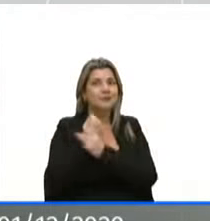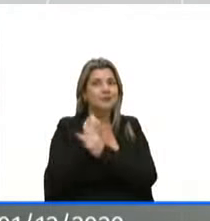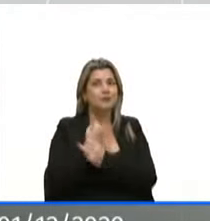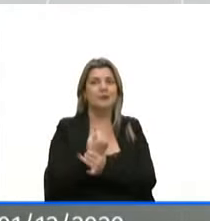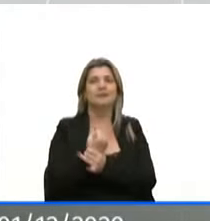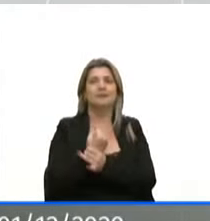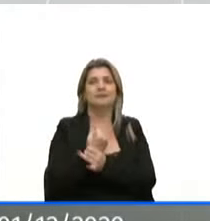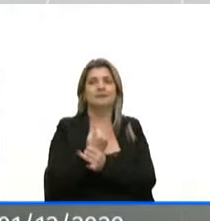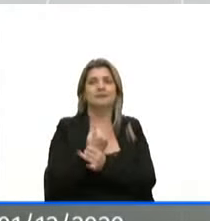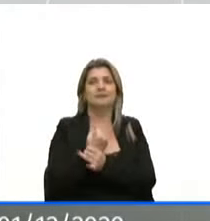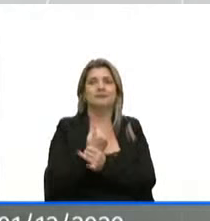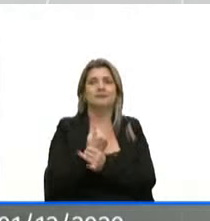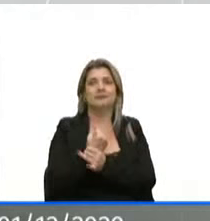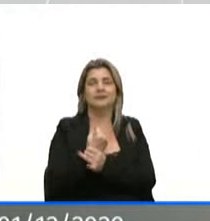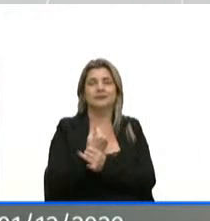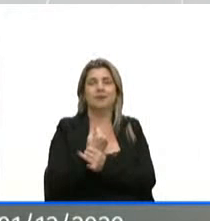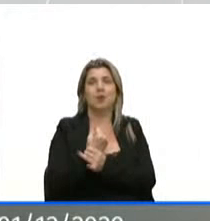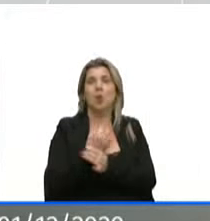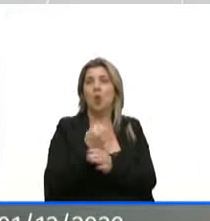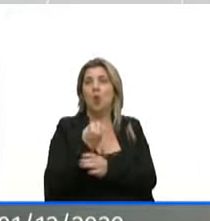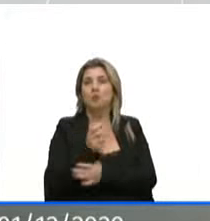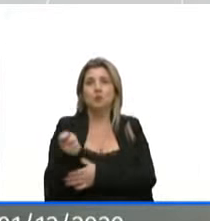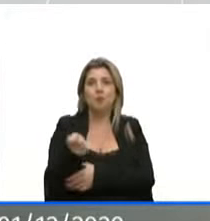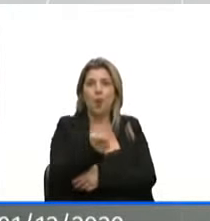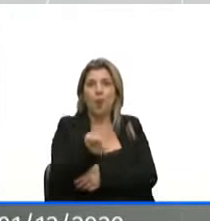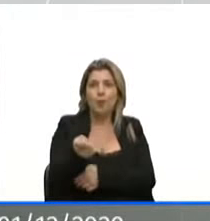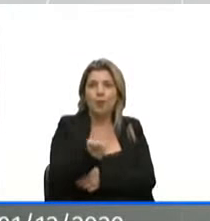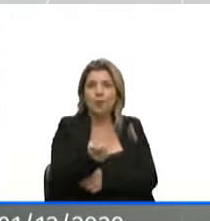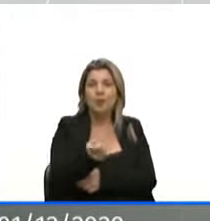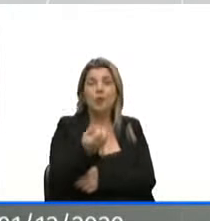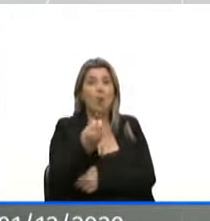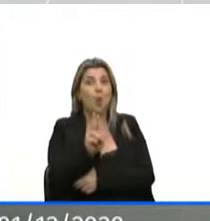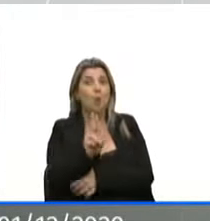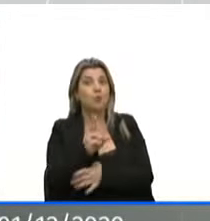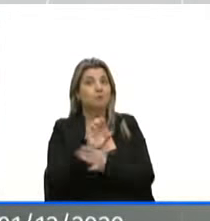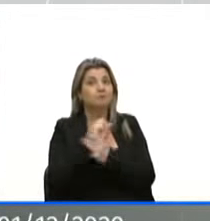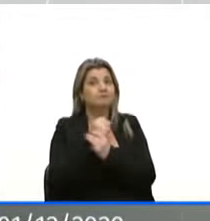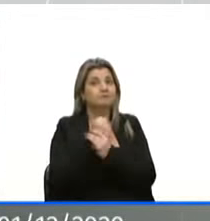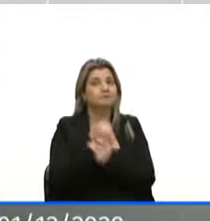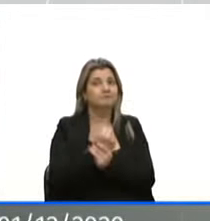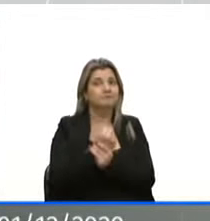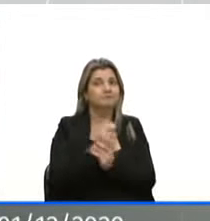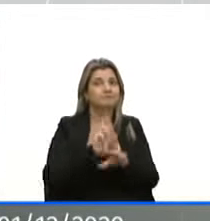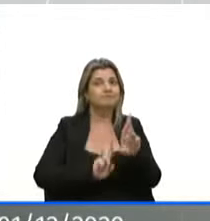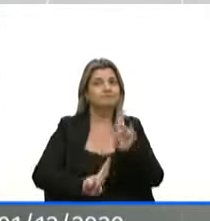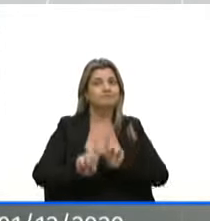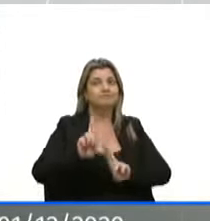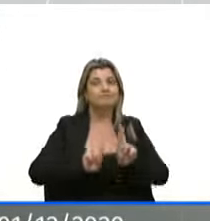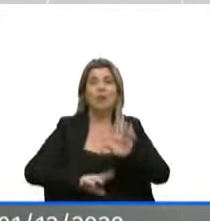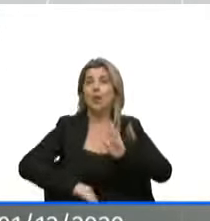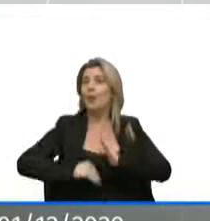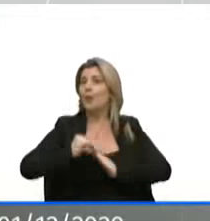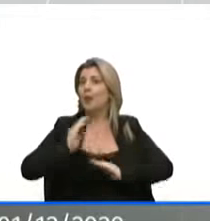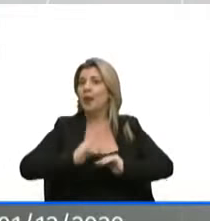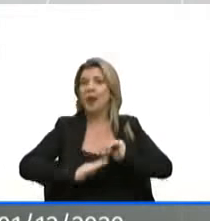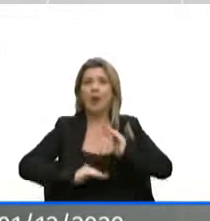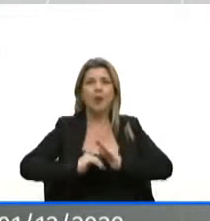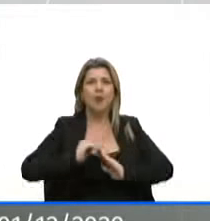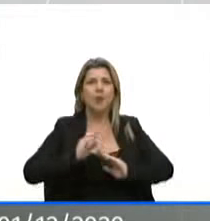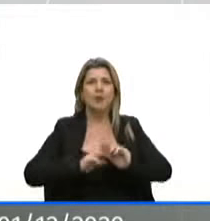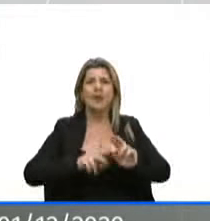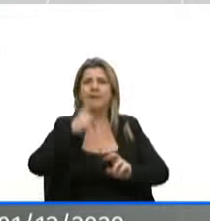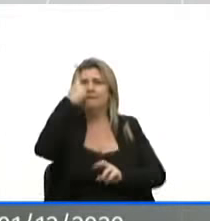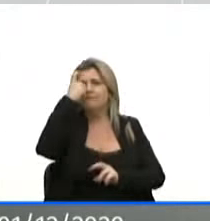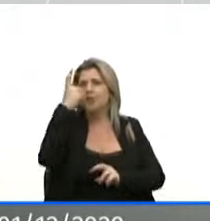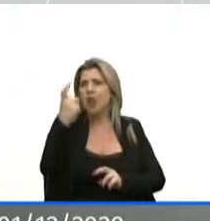seja dos bombeiros ou de segurança em relação a qualquer ato de violência